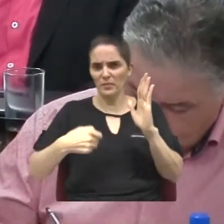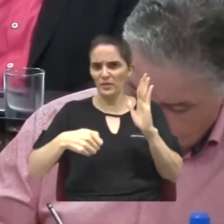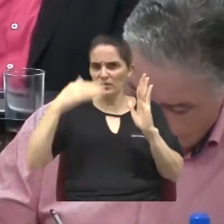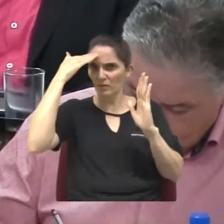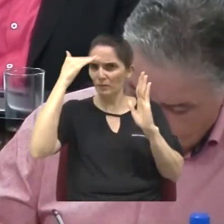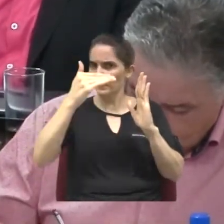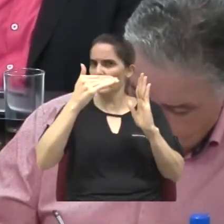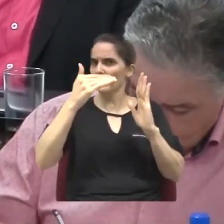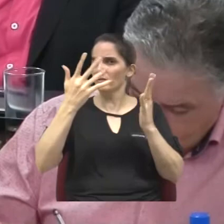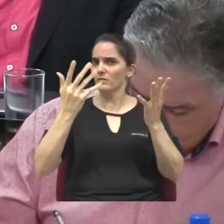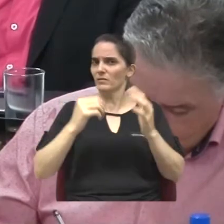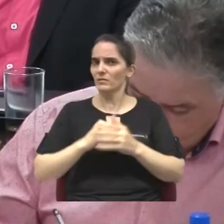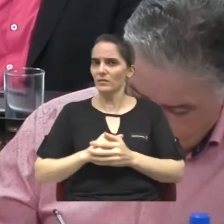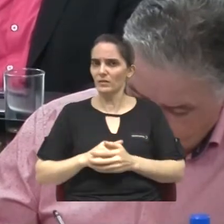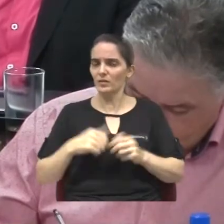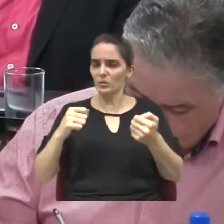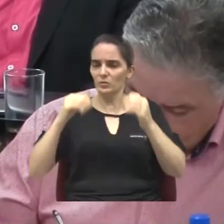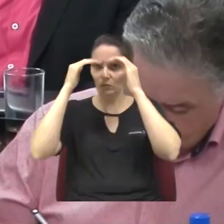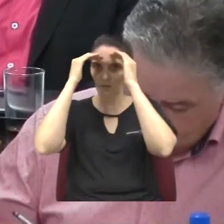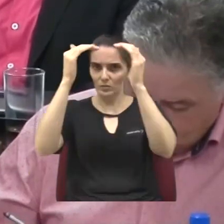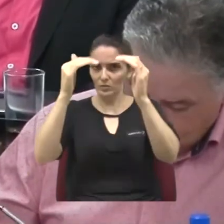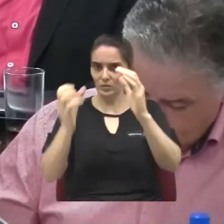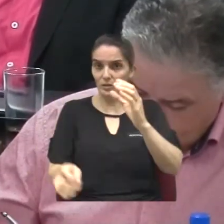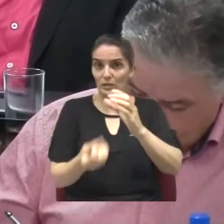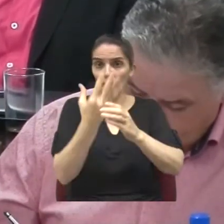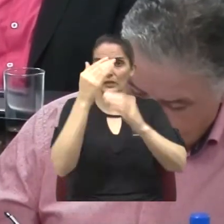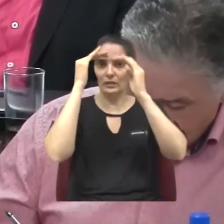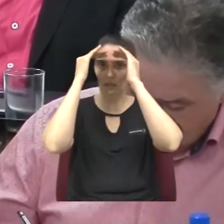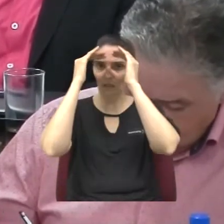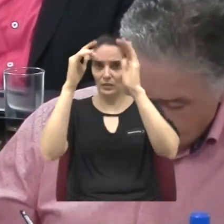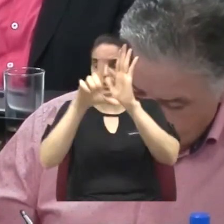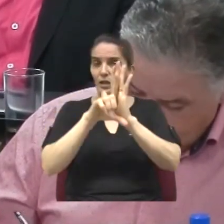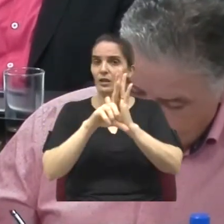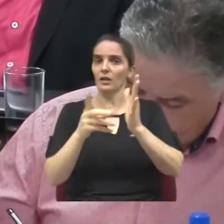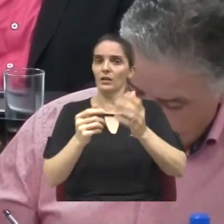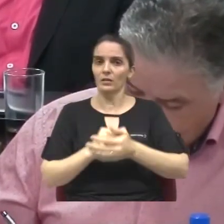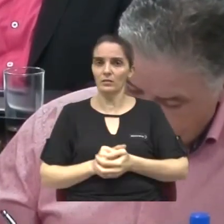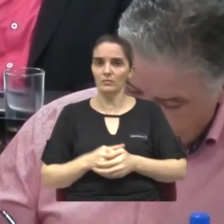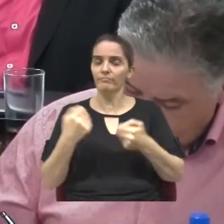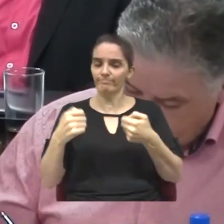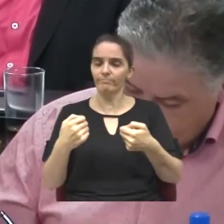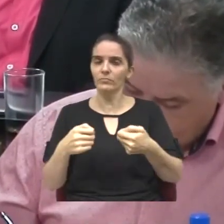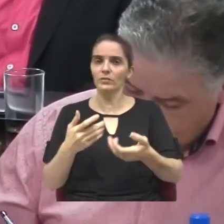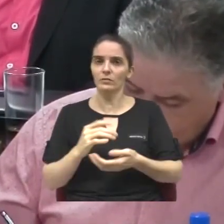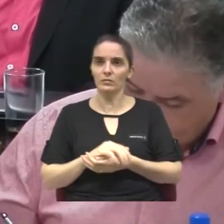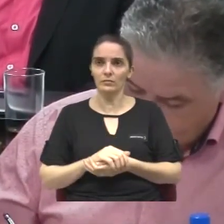nossa obrigação é cumprir a lei, é fazer lei. É respeitar as formalidades da lei.